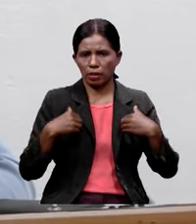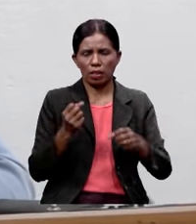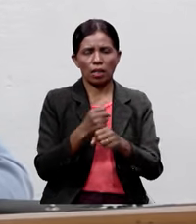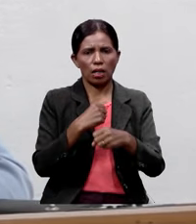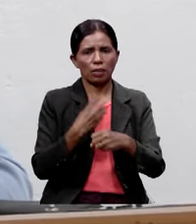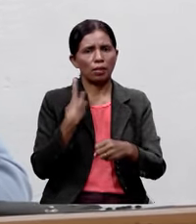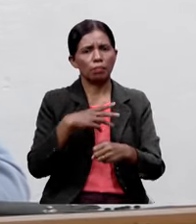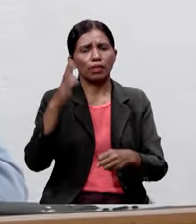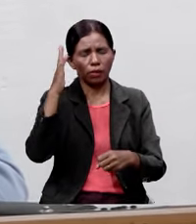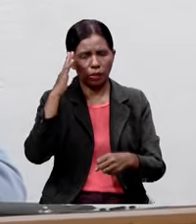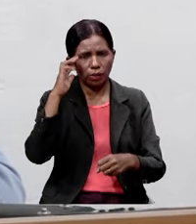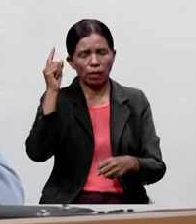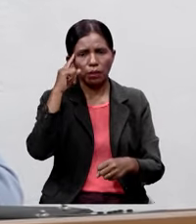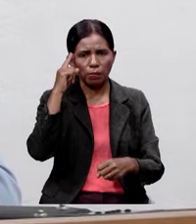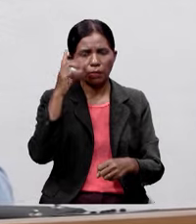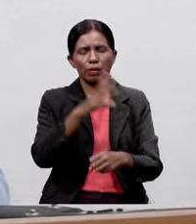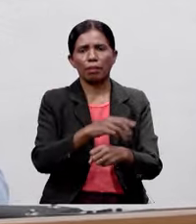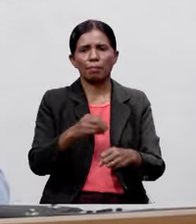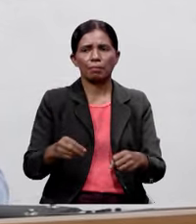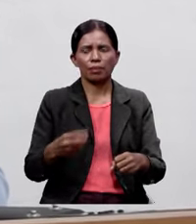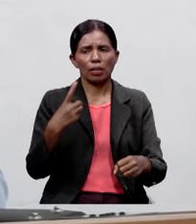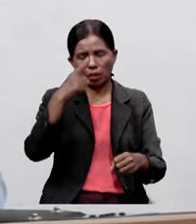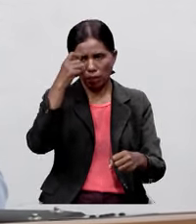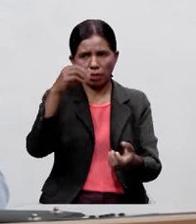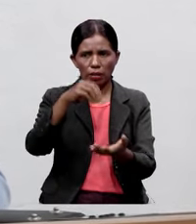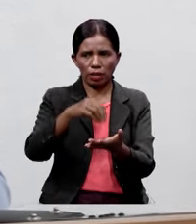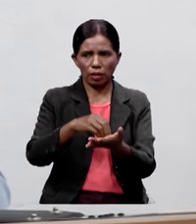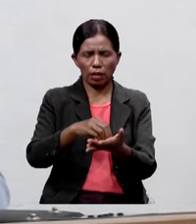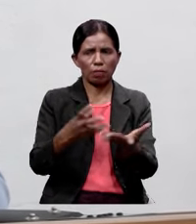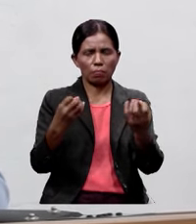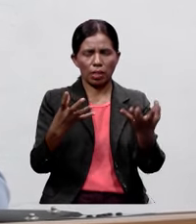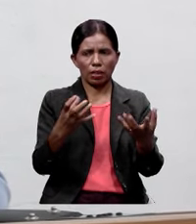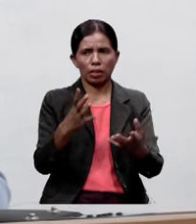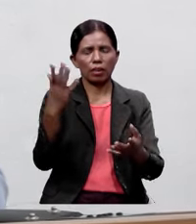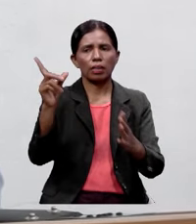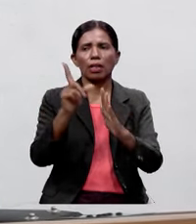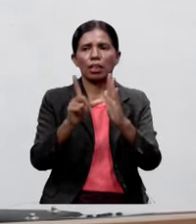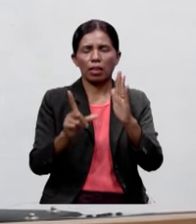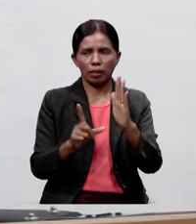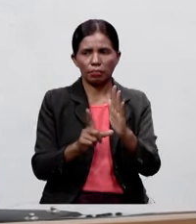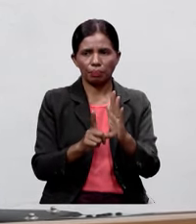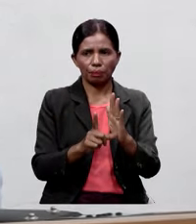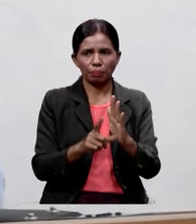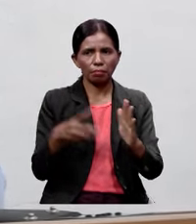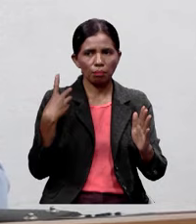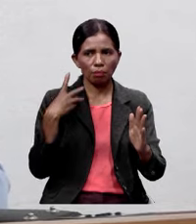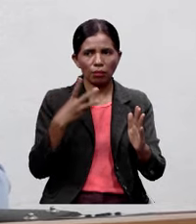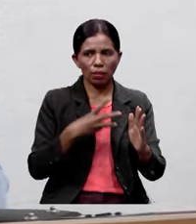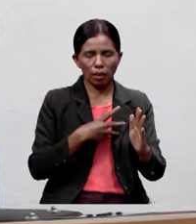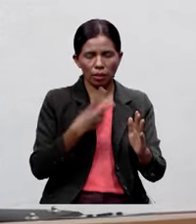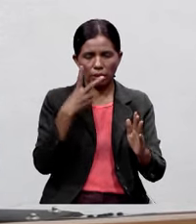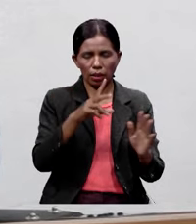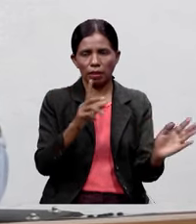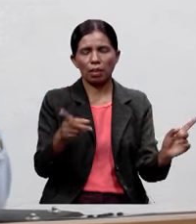noin. Liu halo também ali e tá boa renda bico e a lei. E tá Noruega